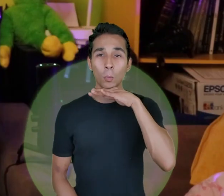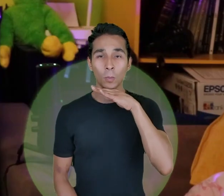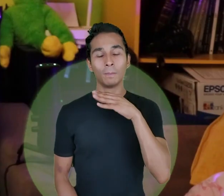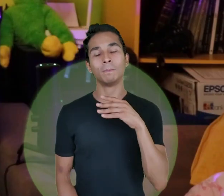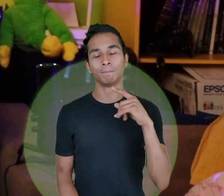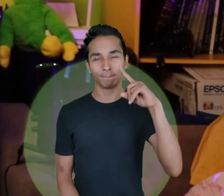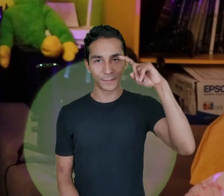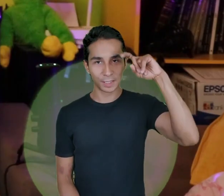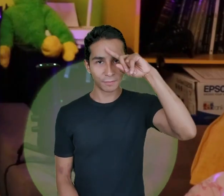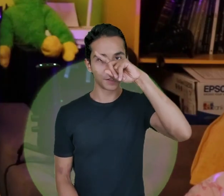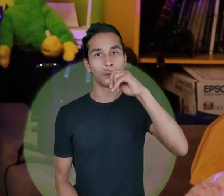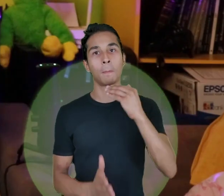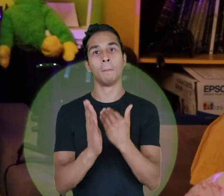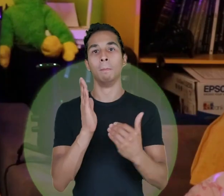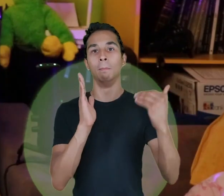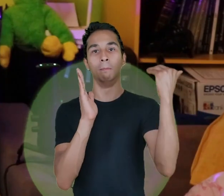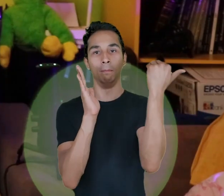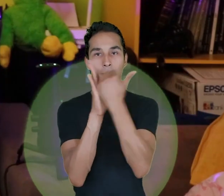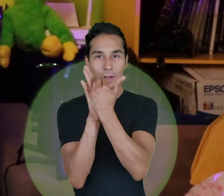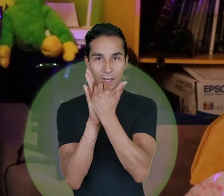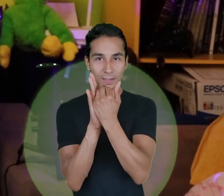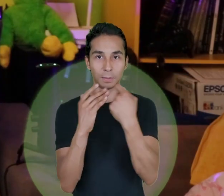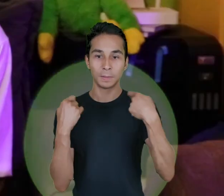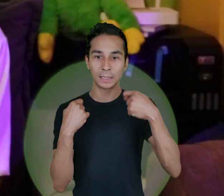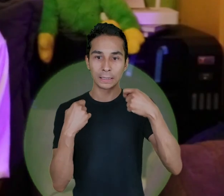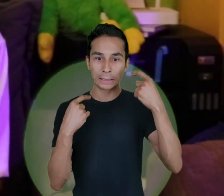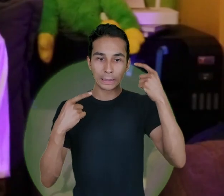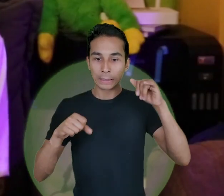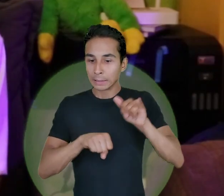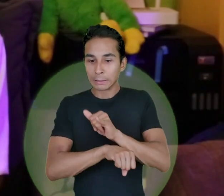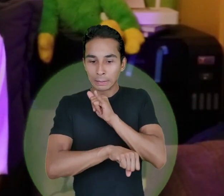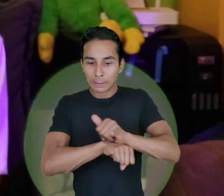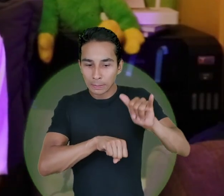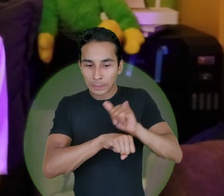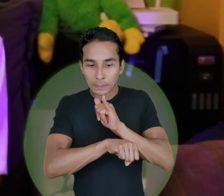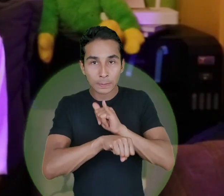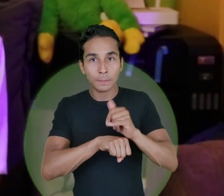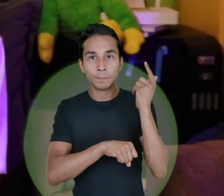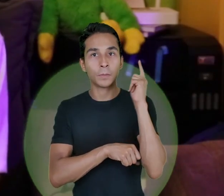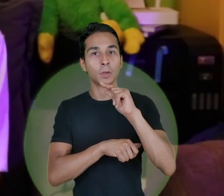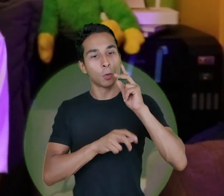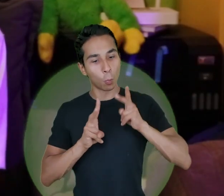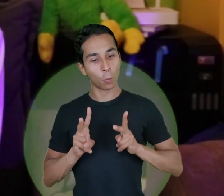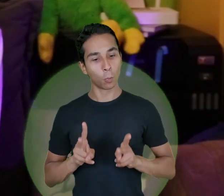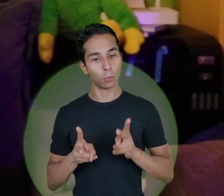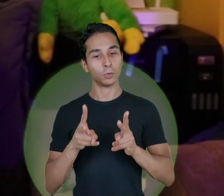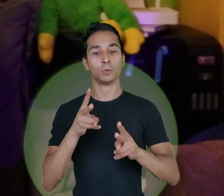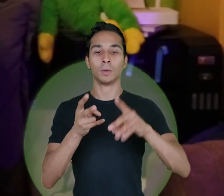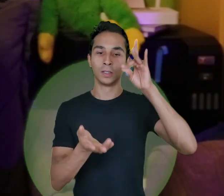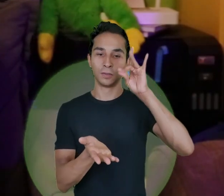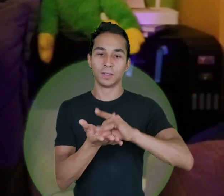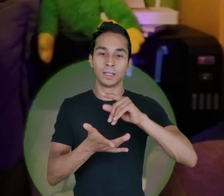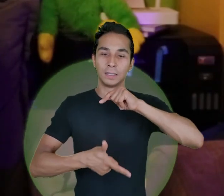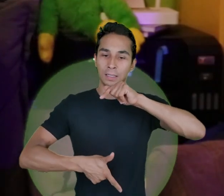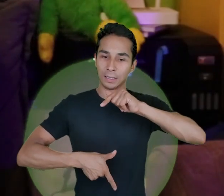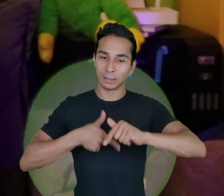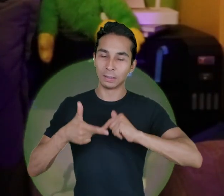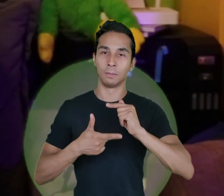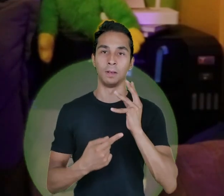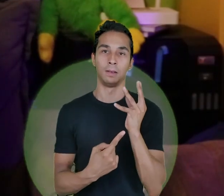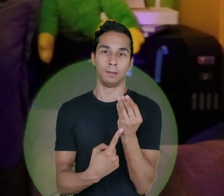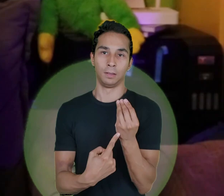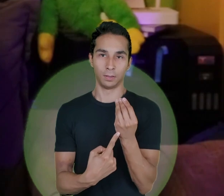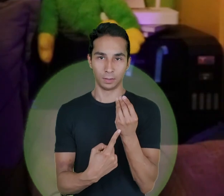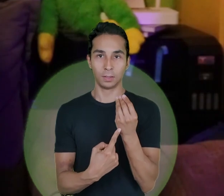precisar ser ainda mais inventivos, né? Inventivos para achar essas soluções e conseguir, de fato, produzir algo